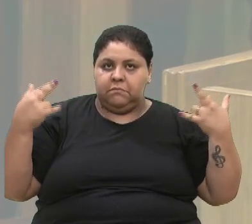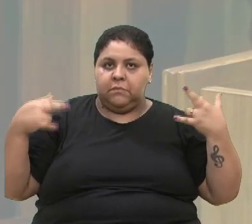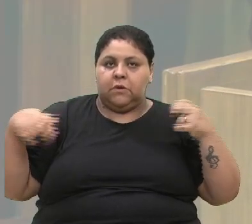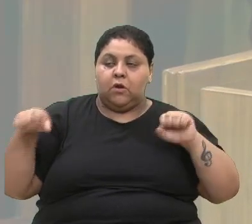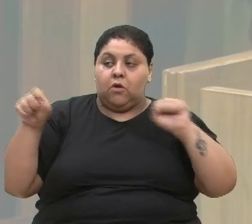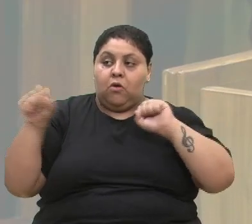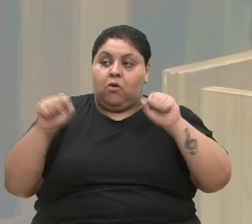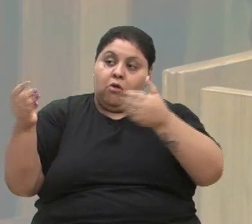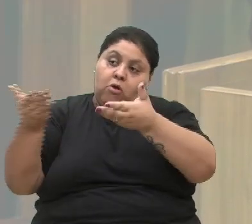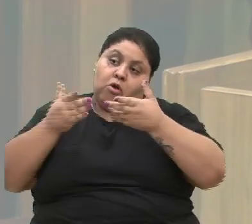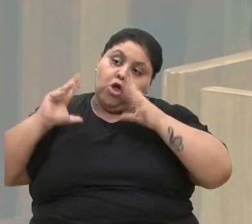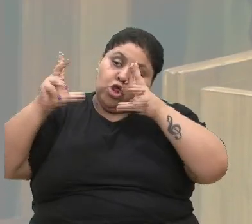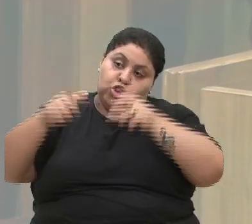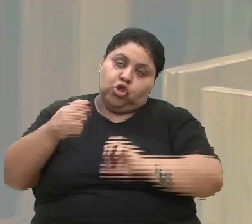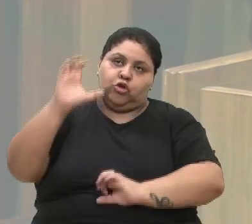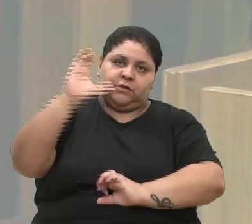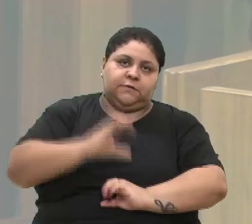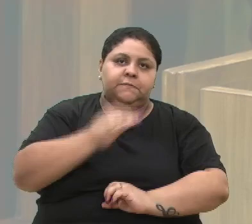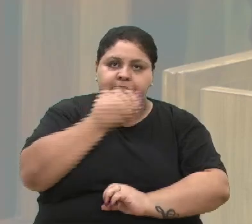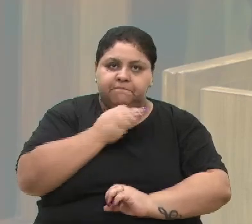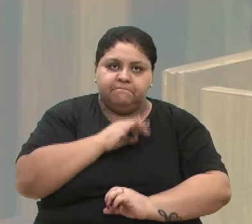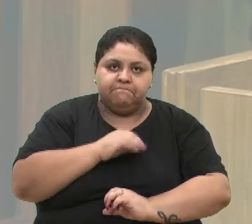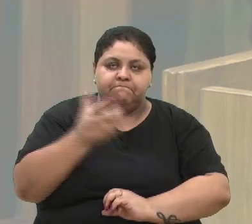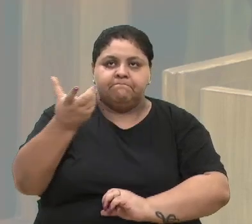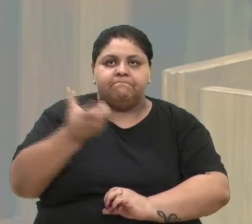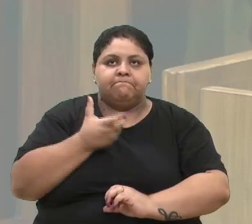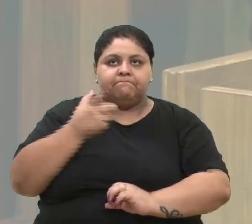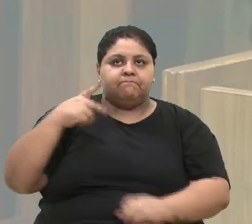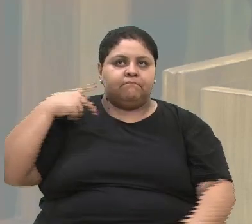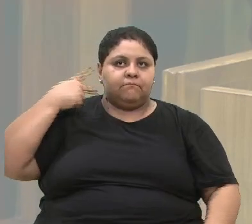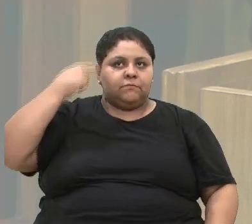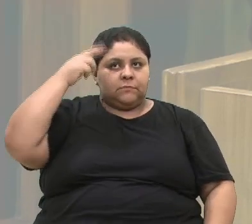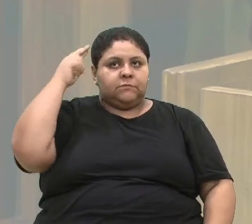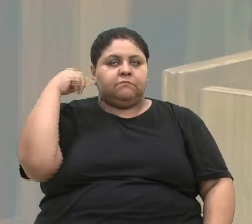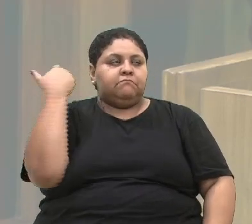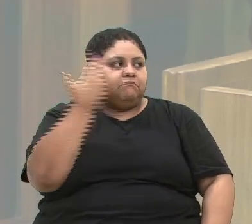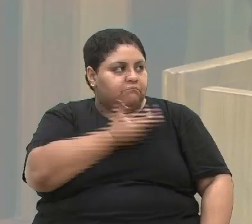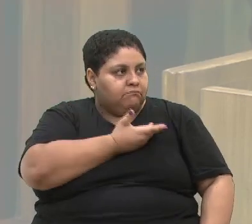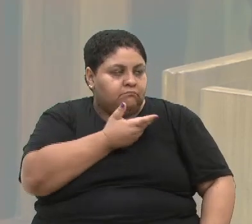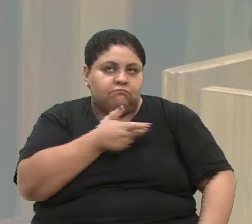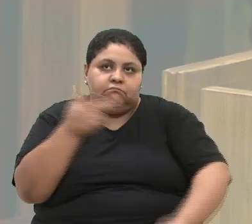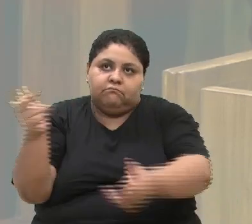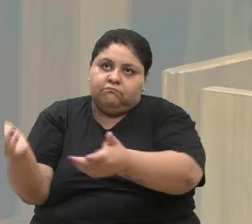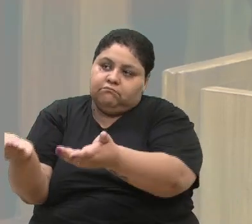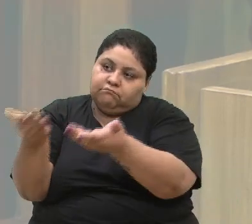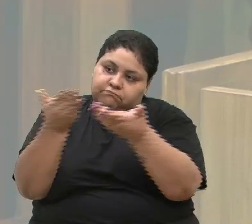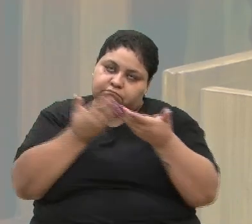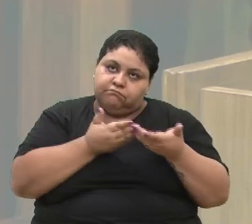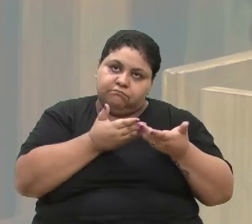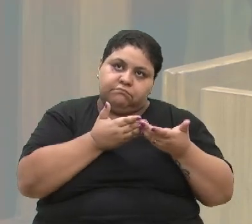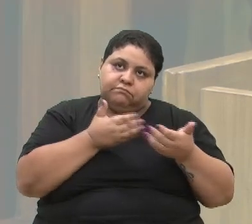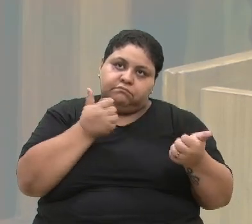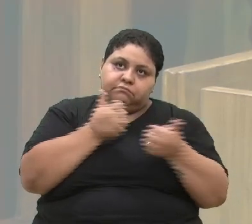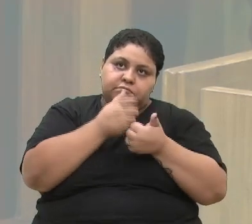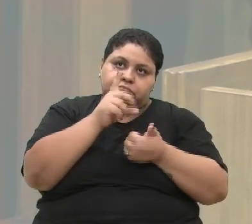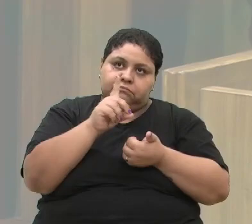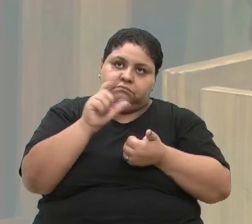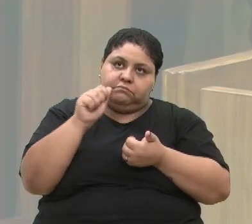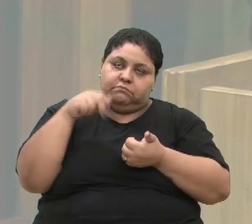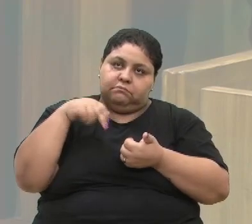receber todos os caxienses. Eu quero, Rafael Bueno, deixar um convite especial. Leva lá o Daniel para